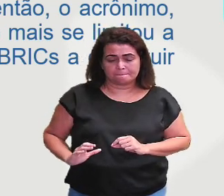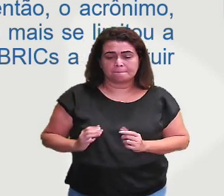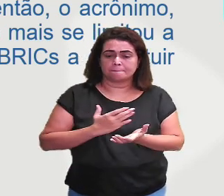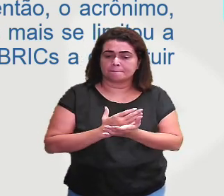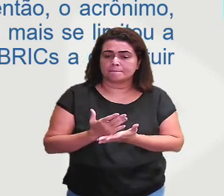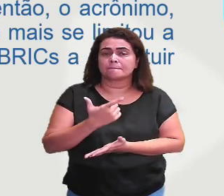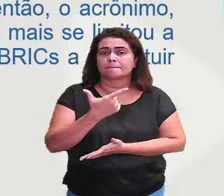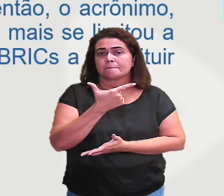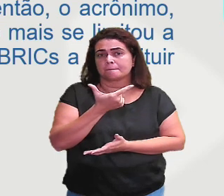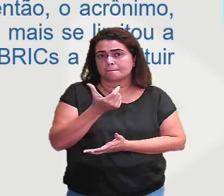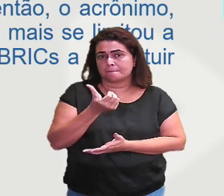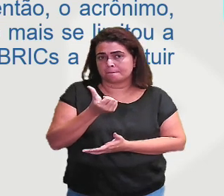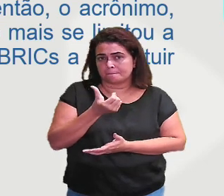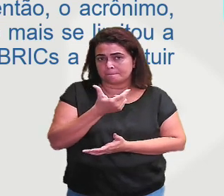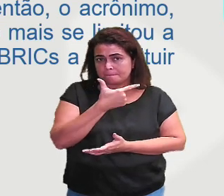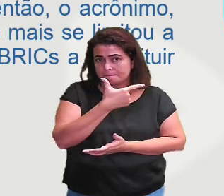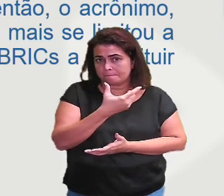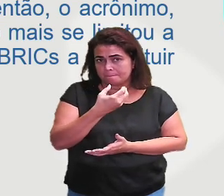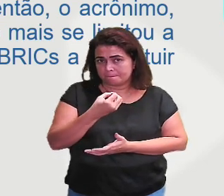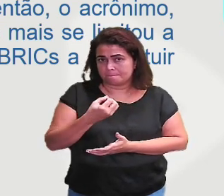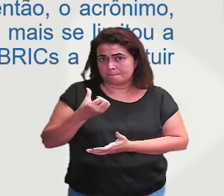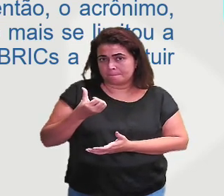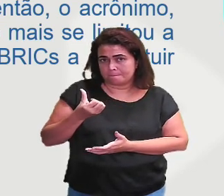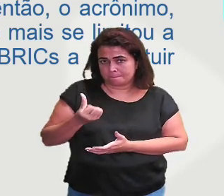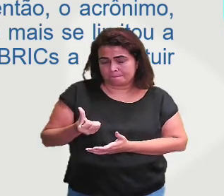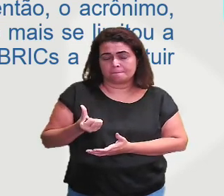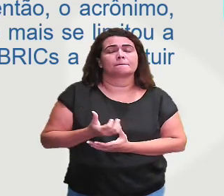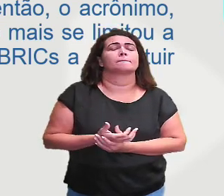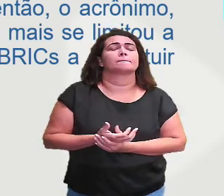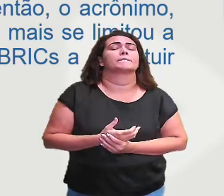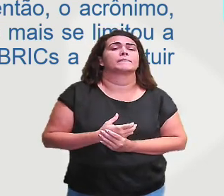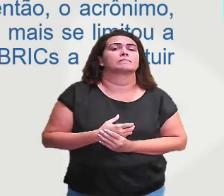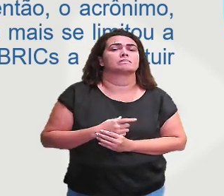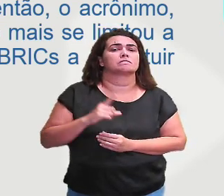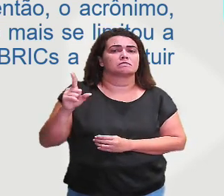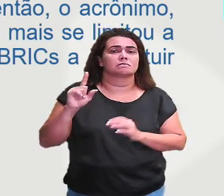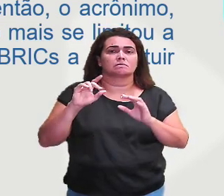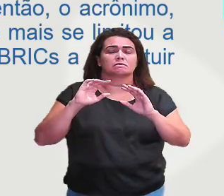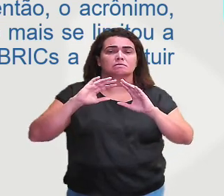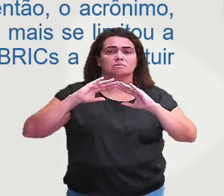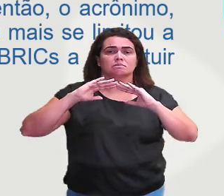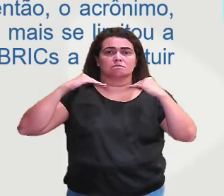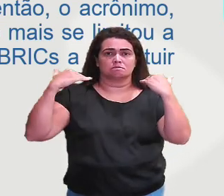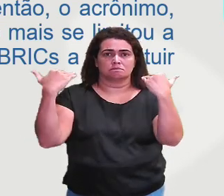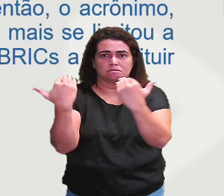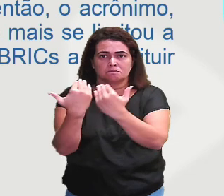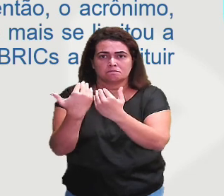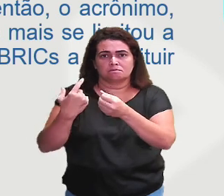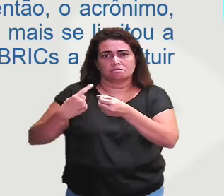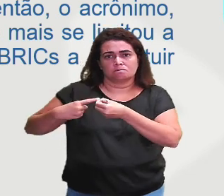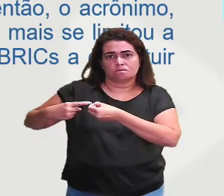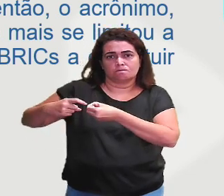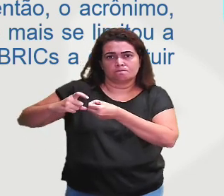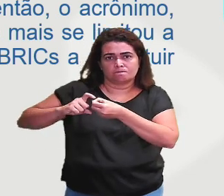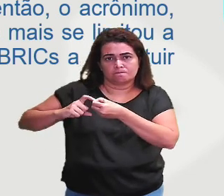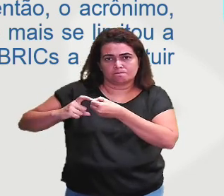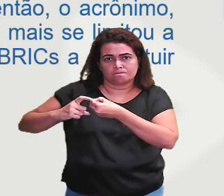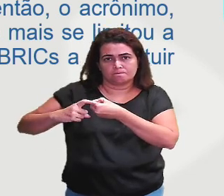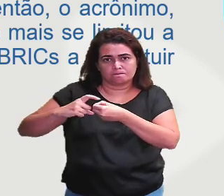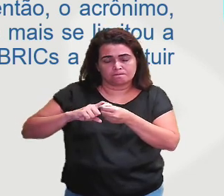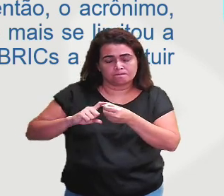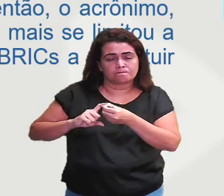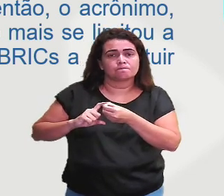com reunião de trabalho à margem da abertura da Assembleia Geral das Nações Unidas. Em 2007, o Brasil assumiu a organização do encontro